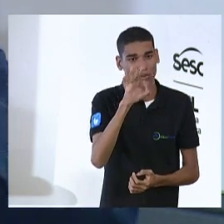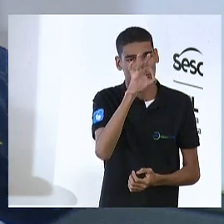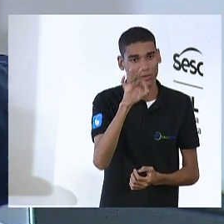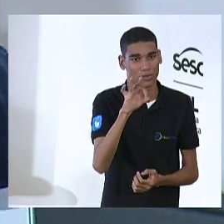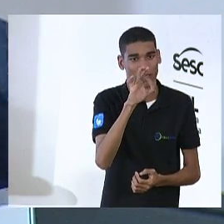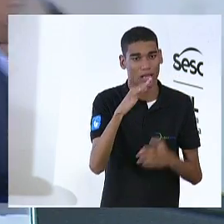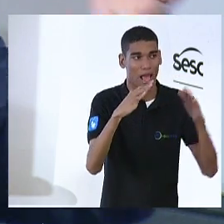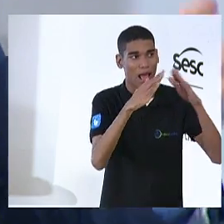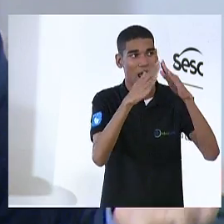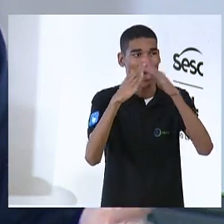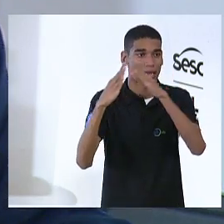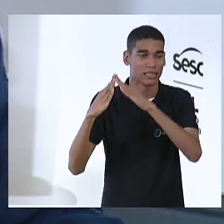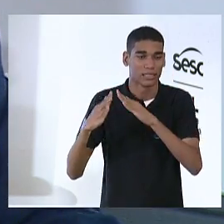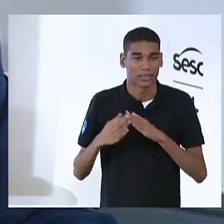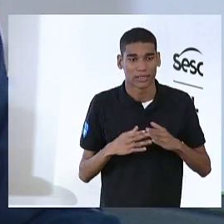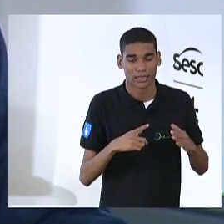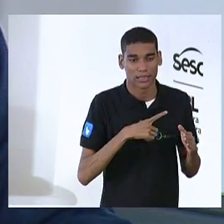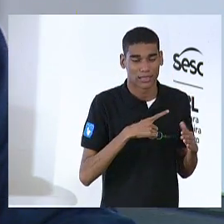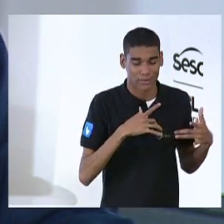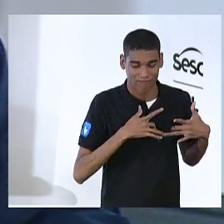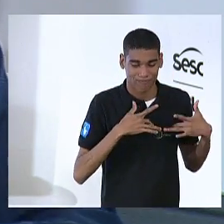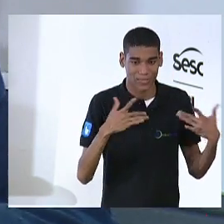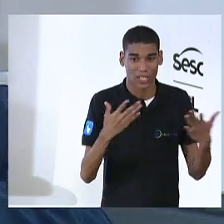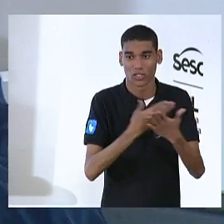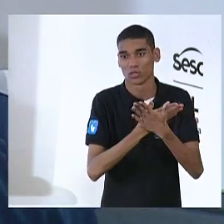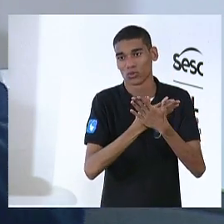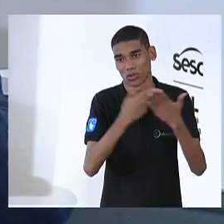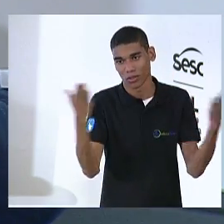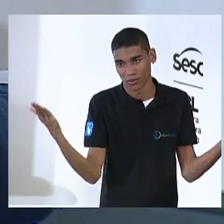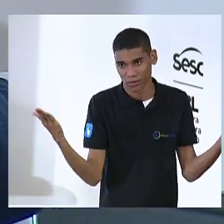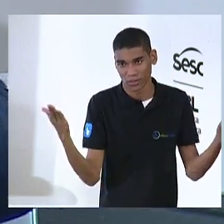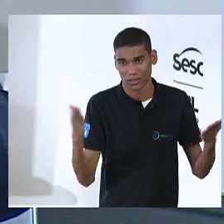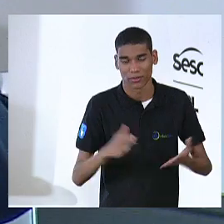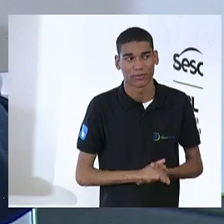As casas que têm dedicação total a vocês.